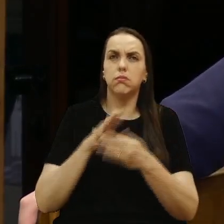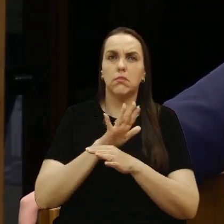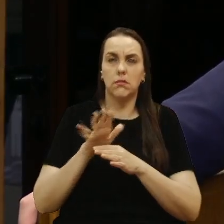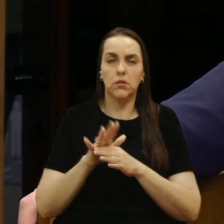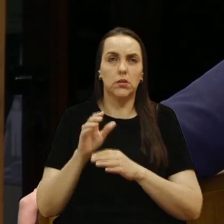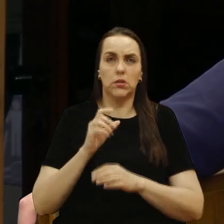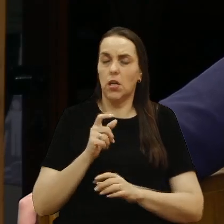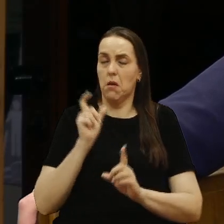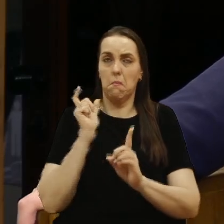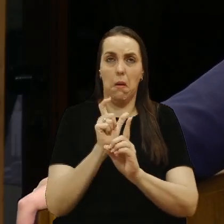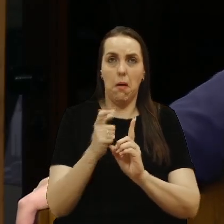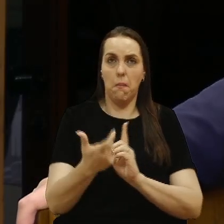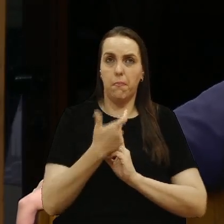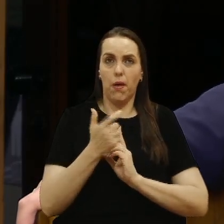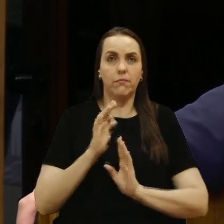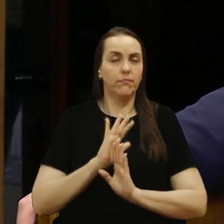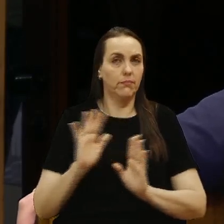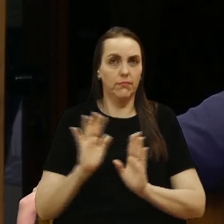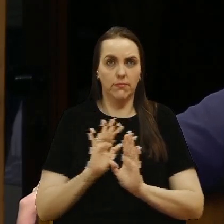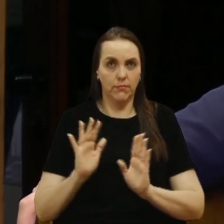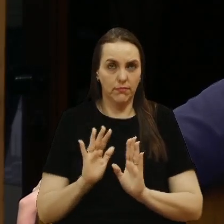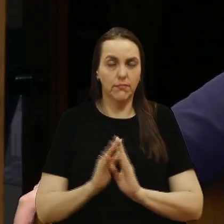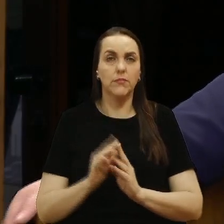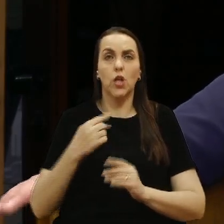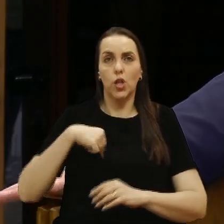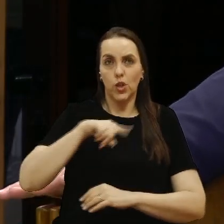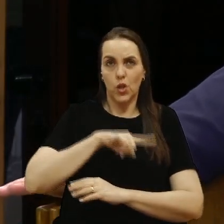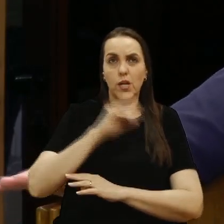ofender. Nós aqui, colegas vereadores, sabemos que em